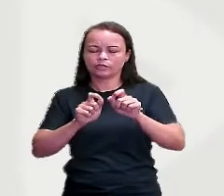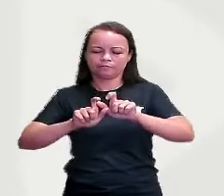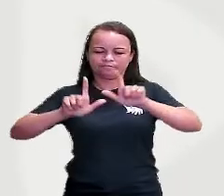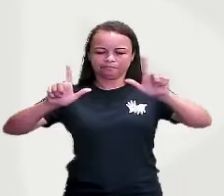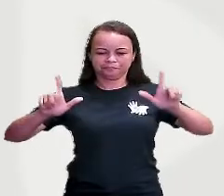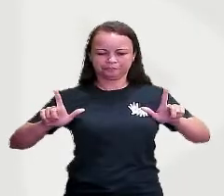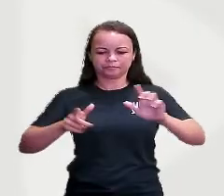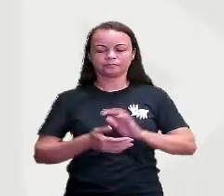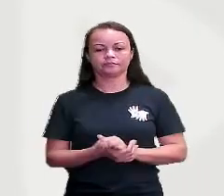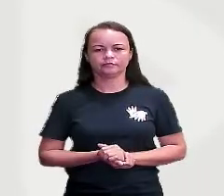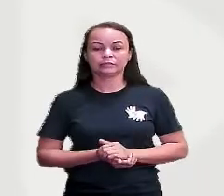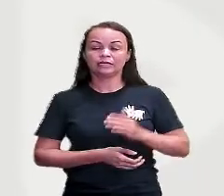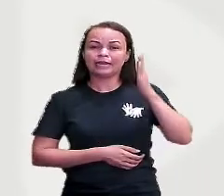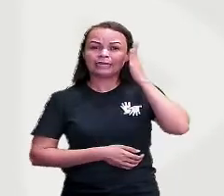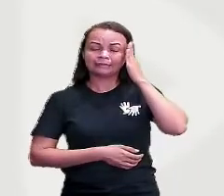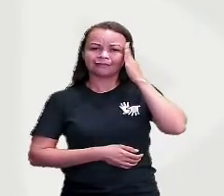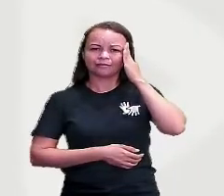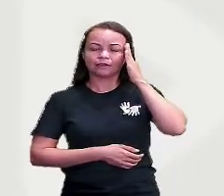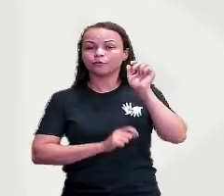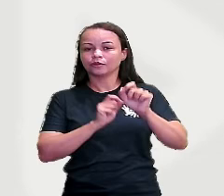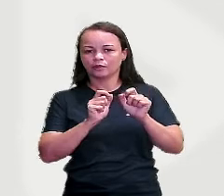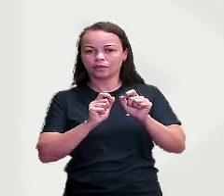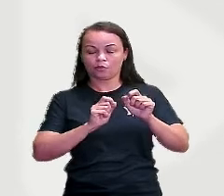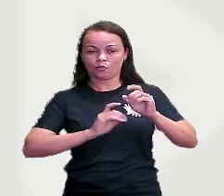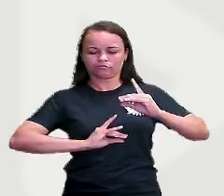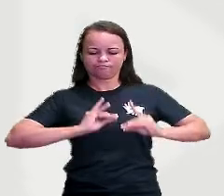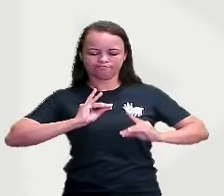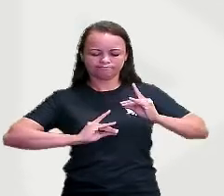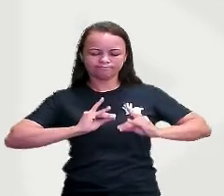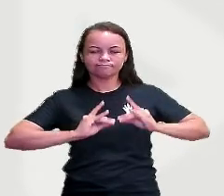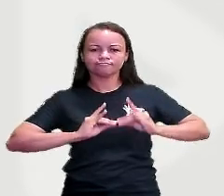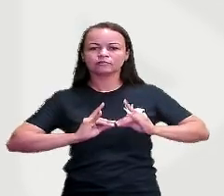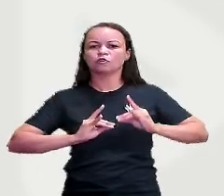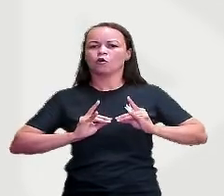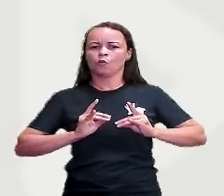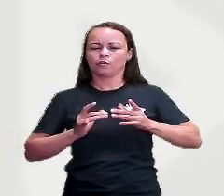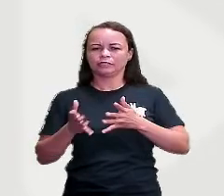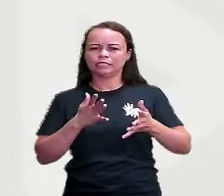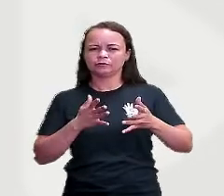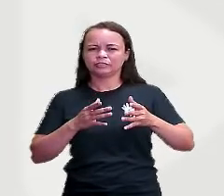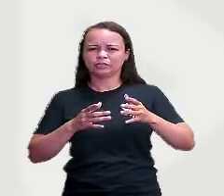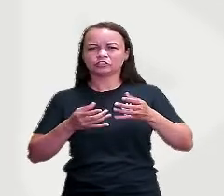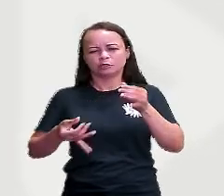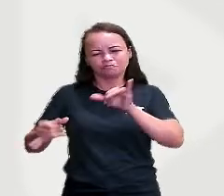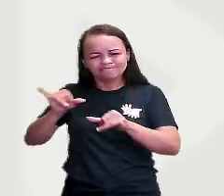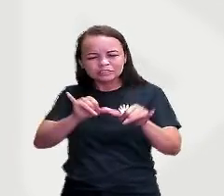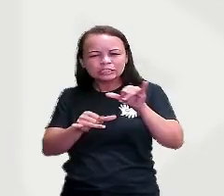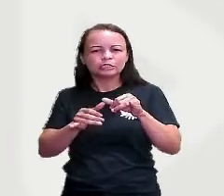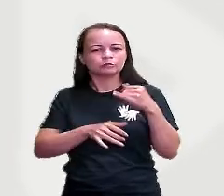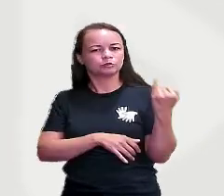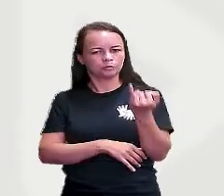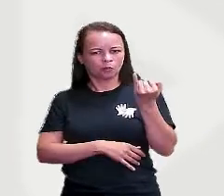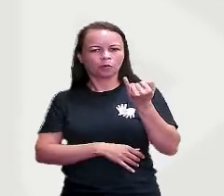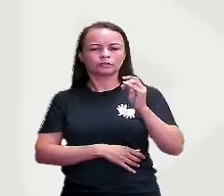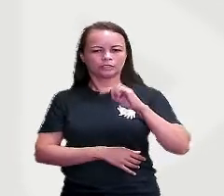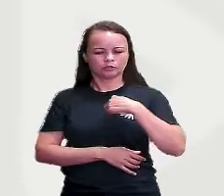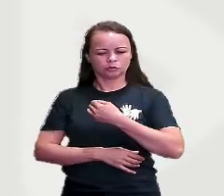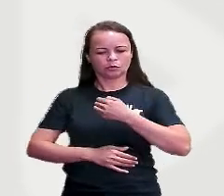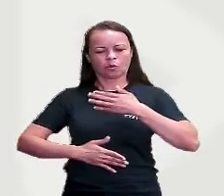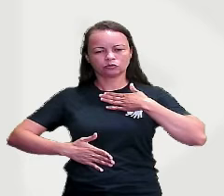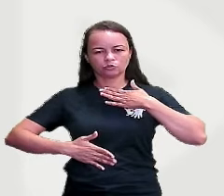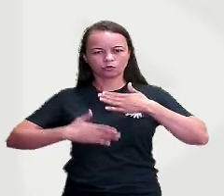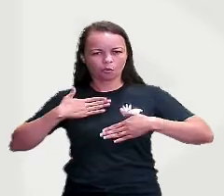produção. É compreender que os hormônios, esses mensageiros químicos, tão importantes para o nosso corpo, porque